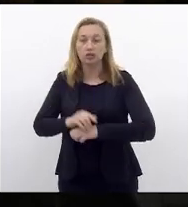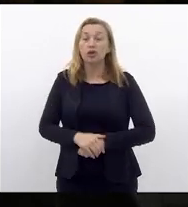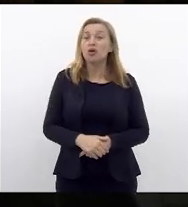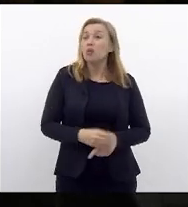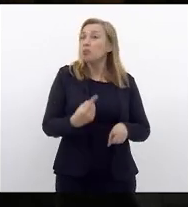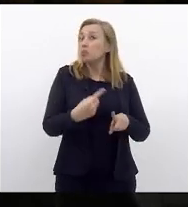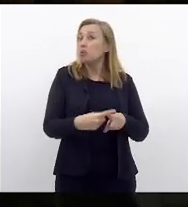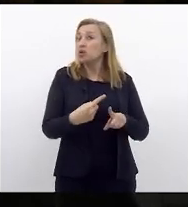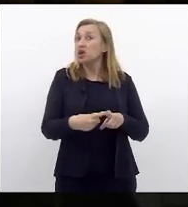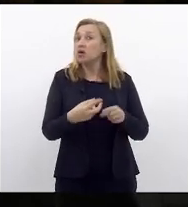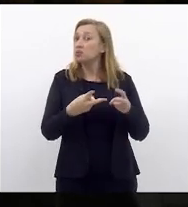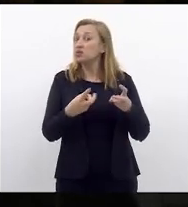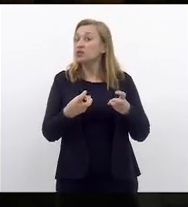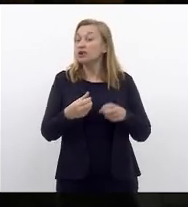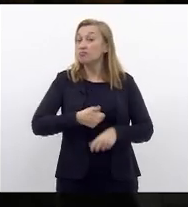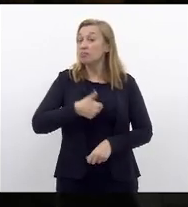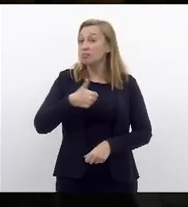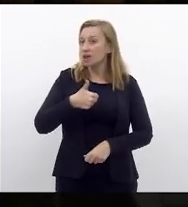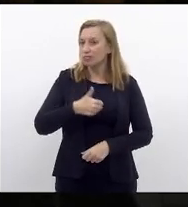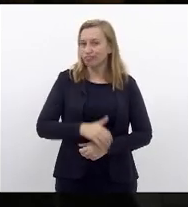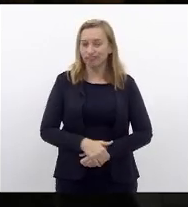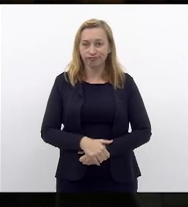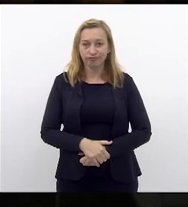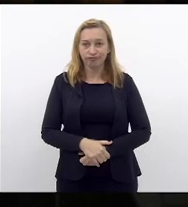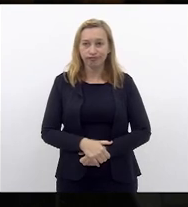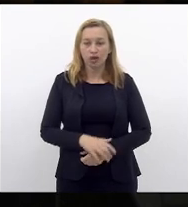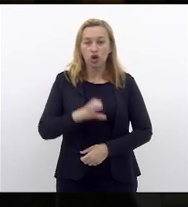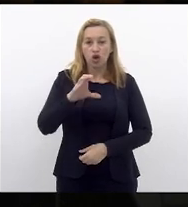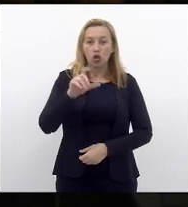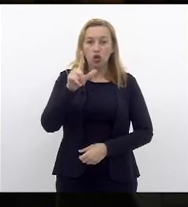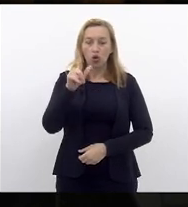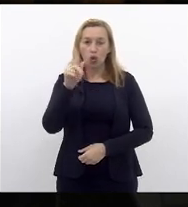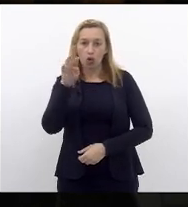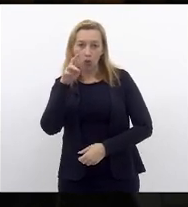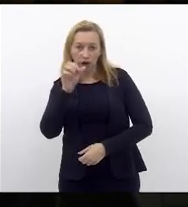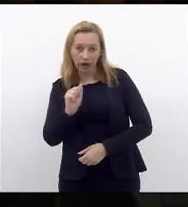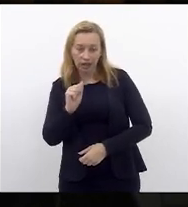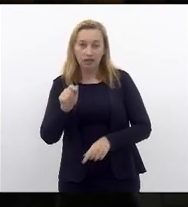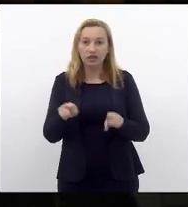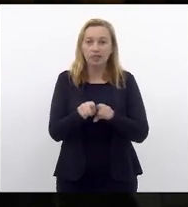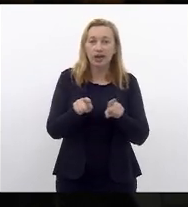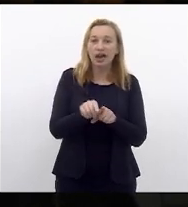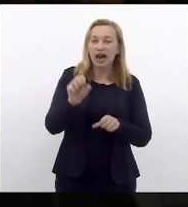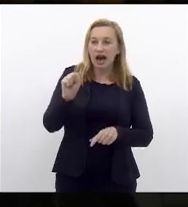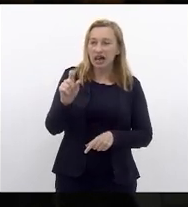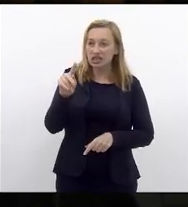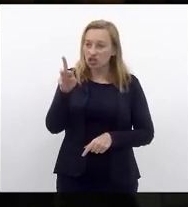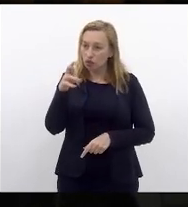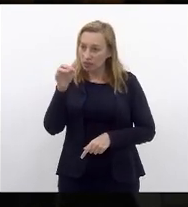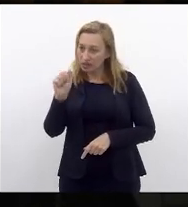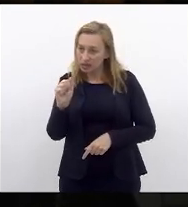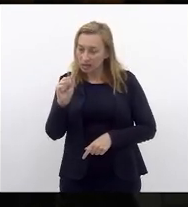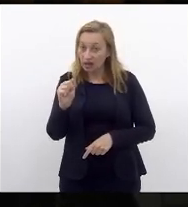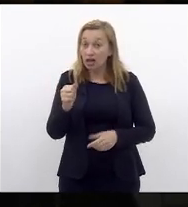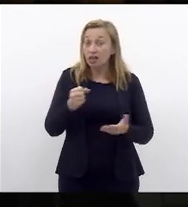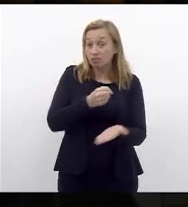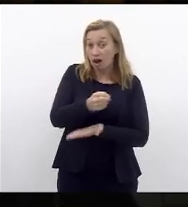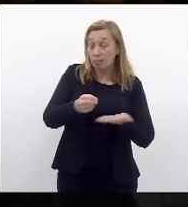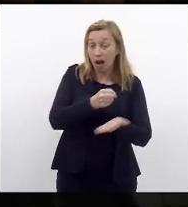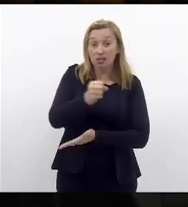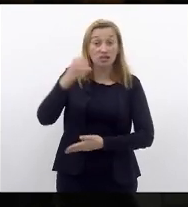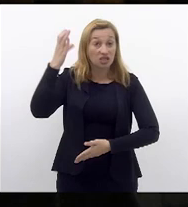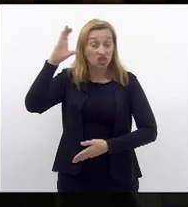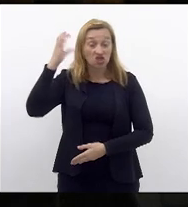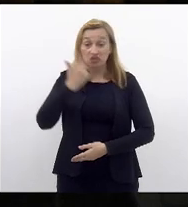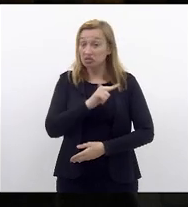porque verifiquei que, primeiro, nem a cloroquina, nem a azitromicina tinha embasamento